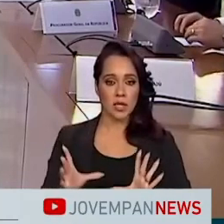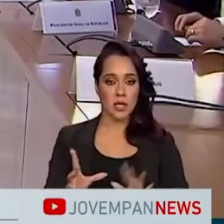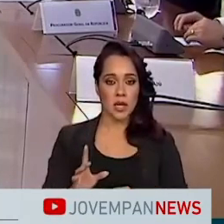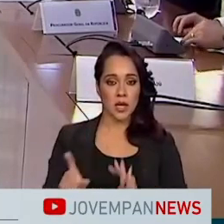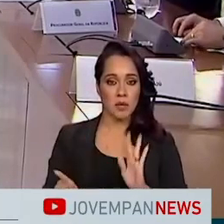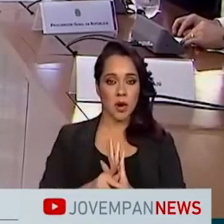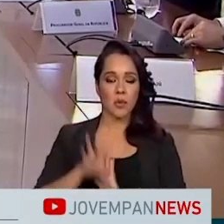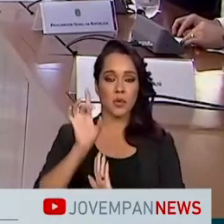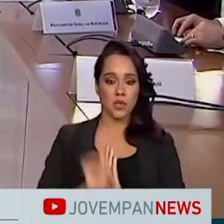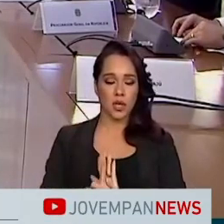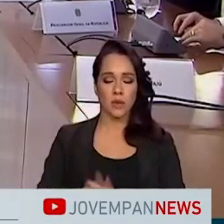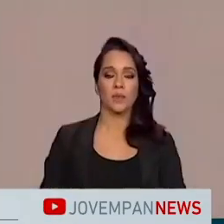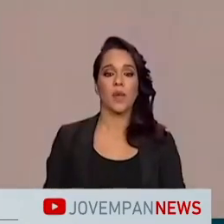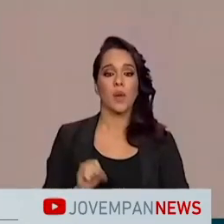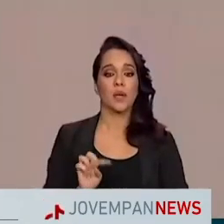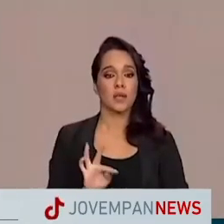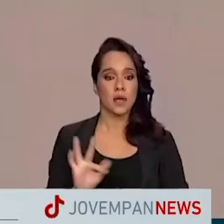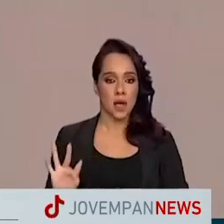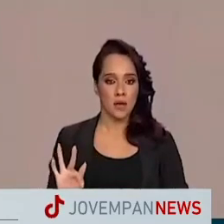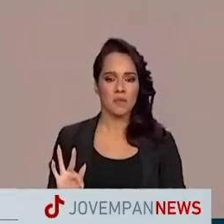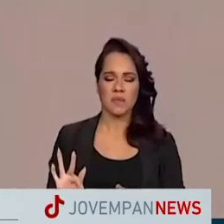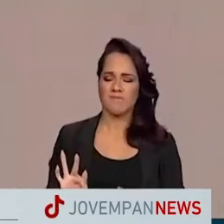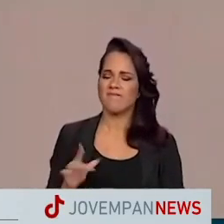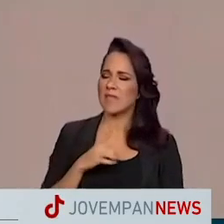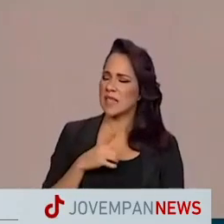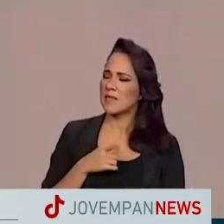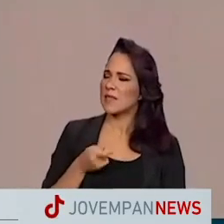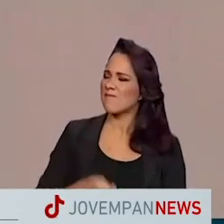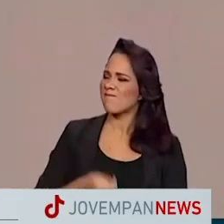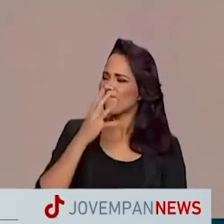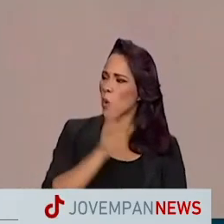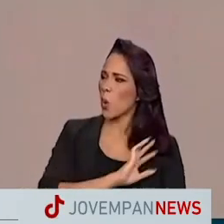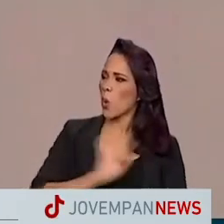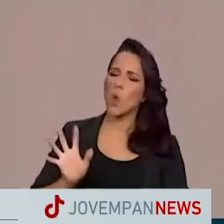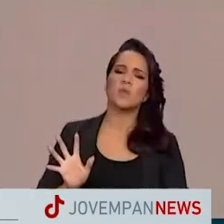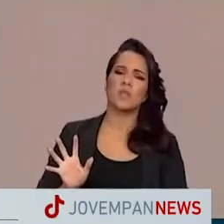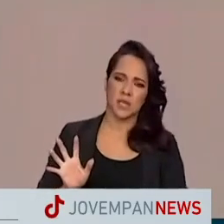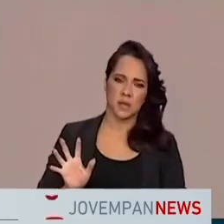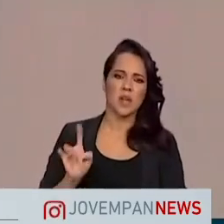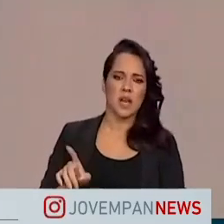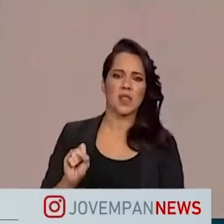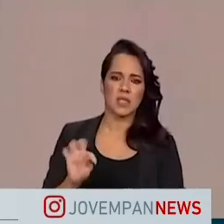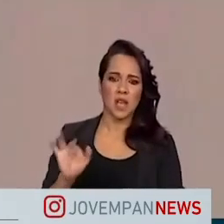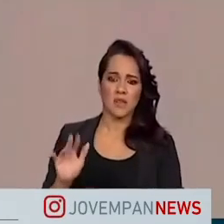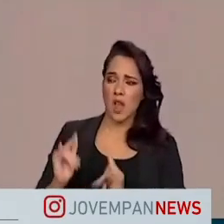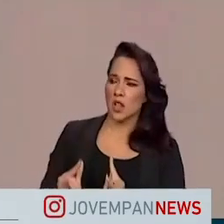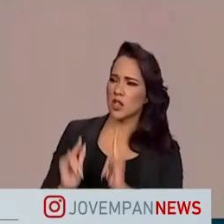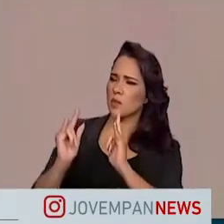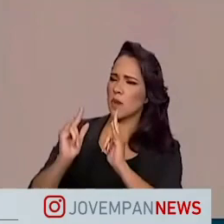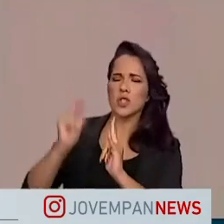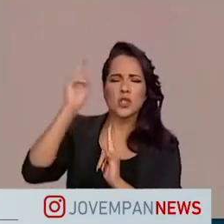STF. O Supremo Tribunal Federal foi duramente atacado. O nosso prédio